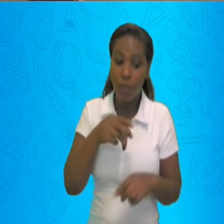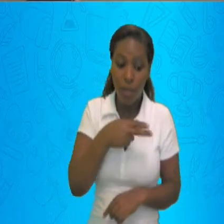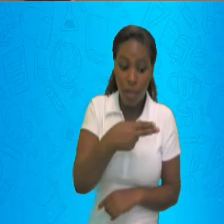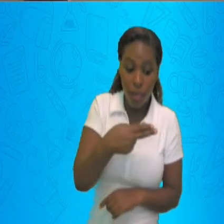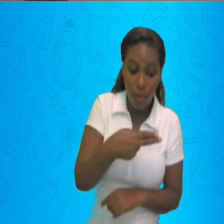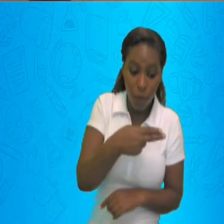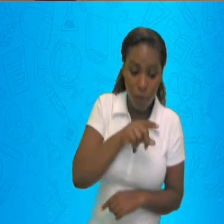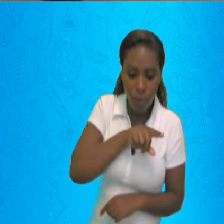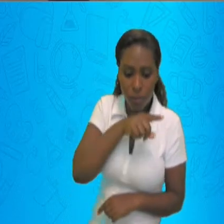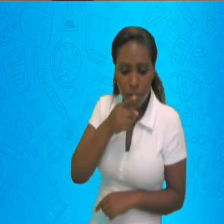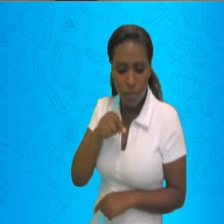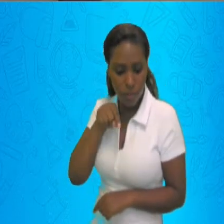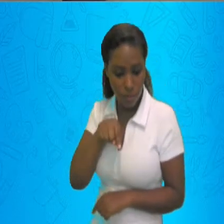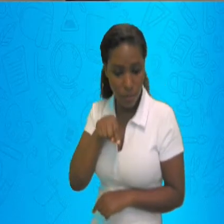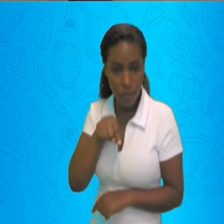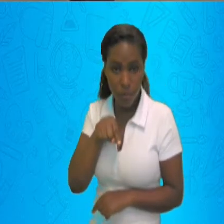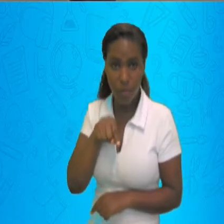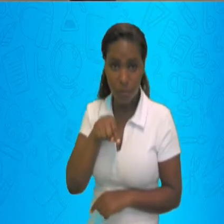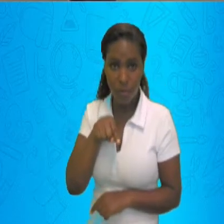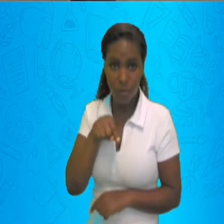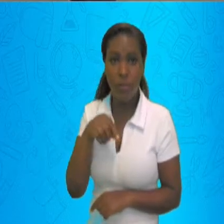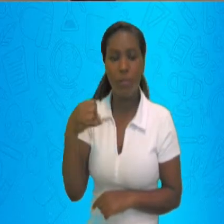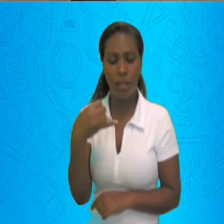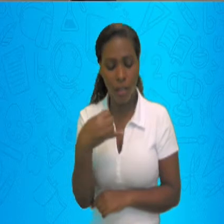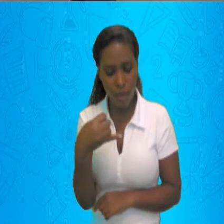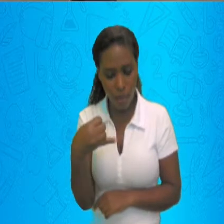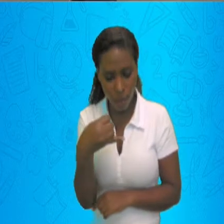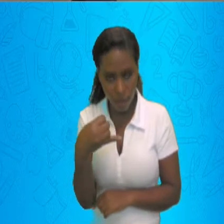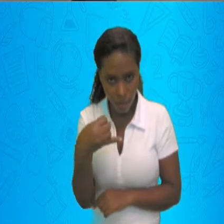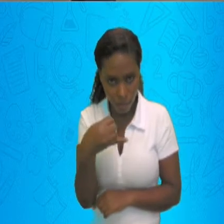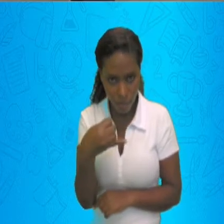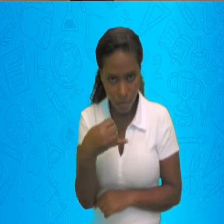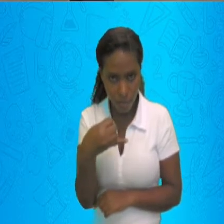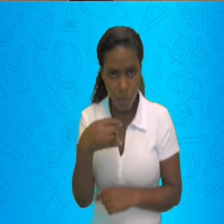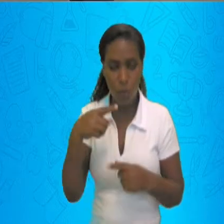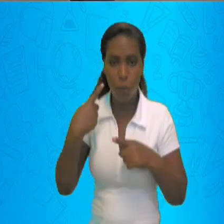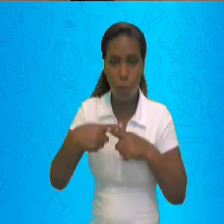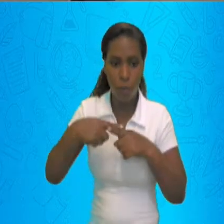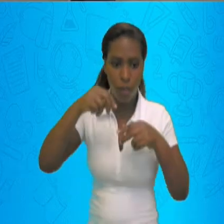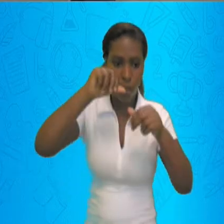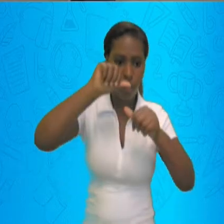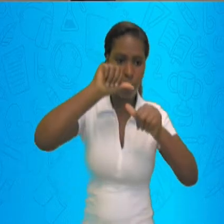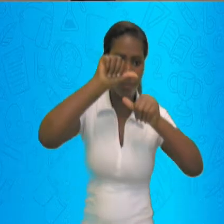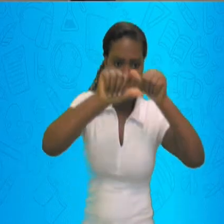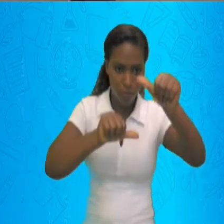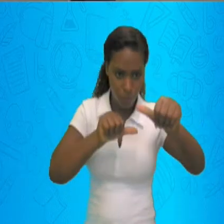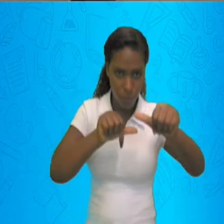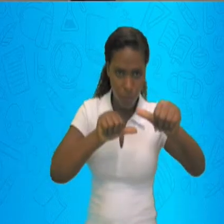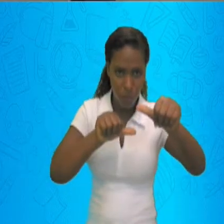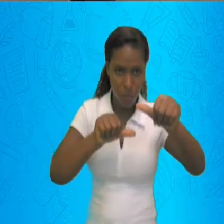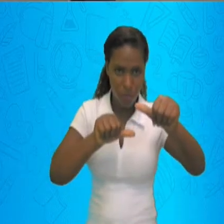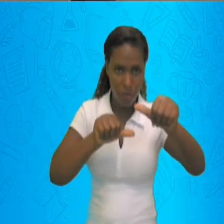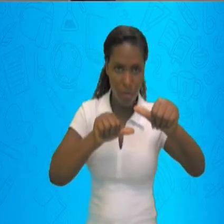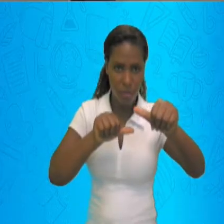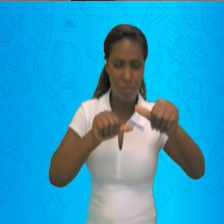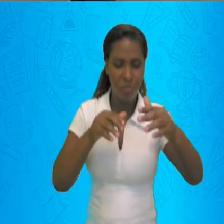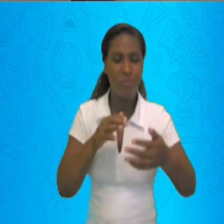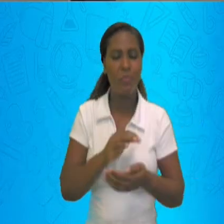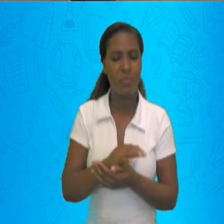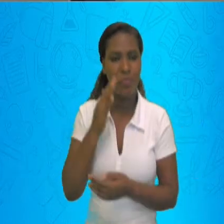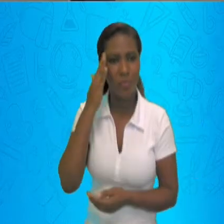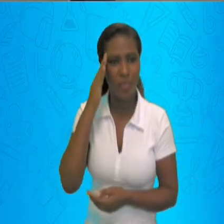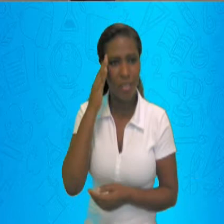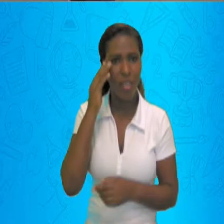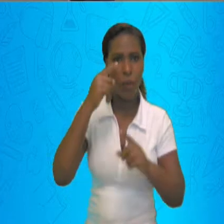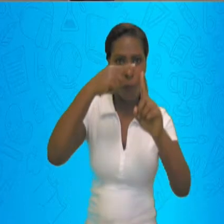Aí vai ficar negativo, certo? Então, eu fiz 90, 25 menos 15 dá